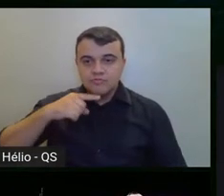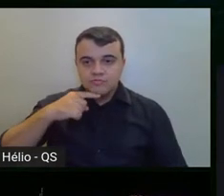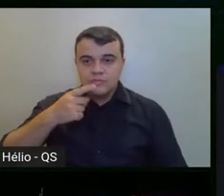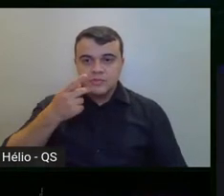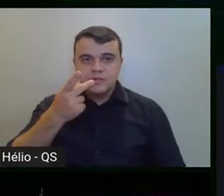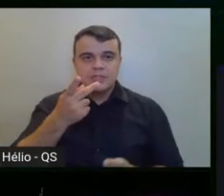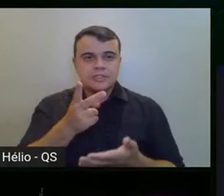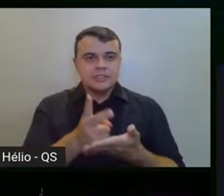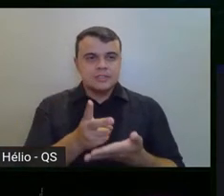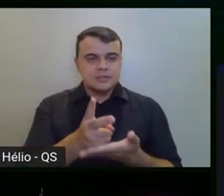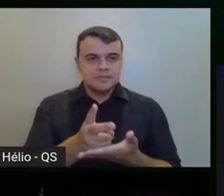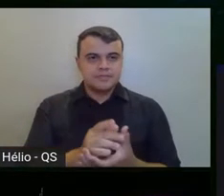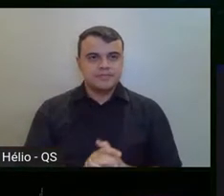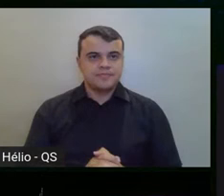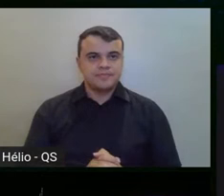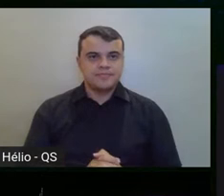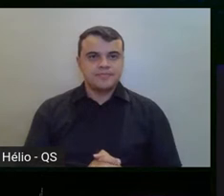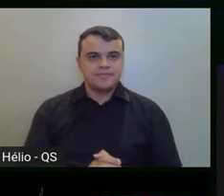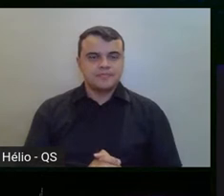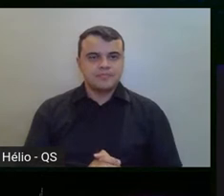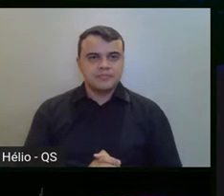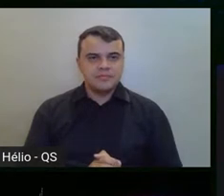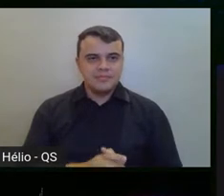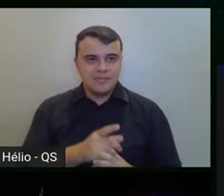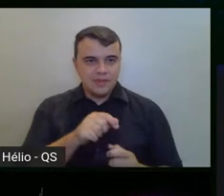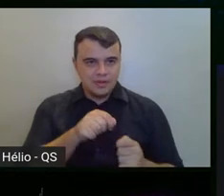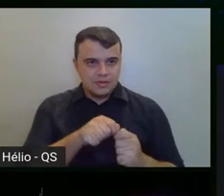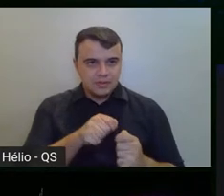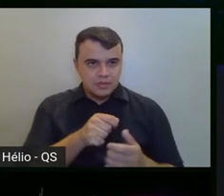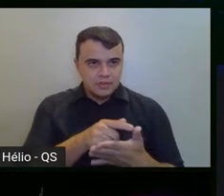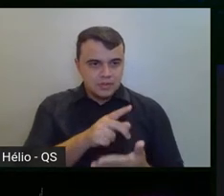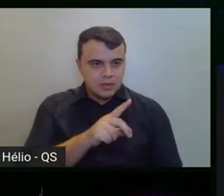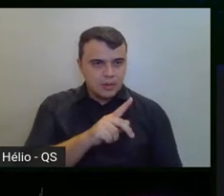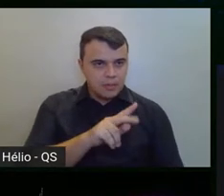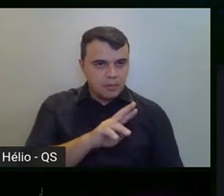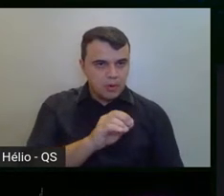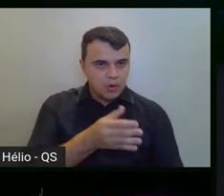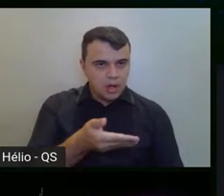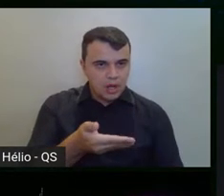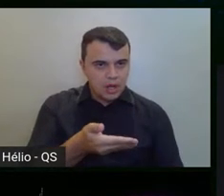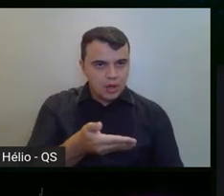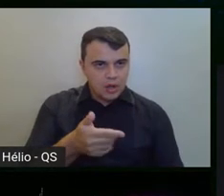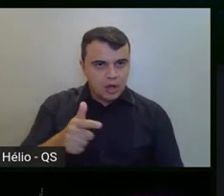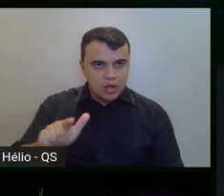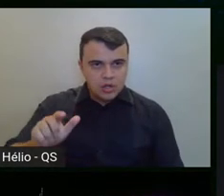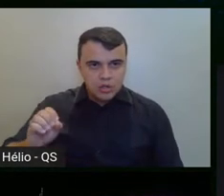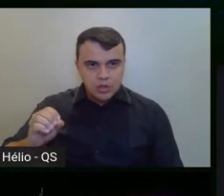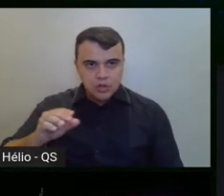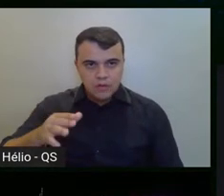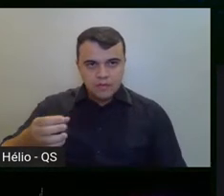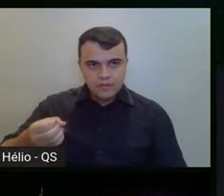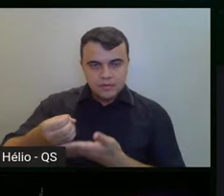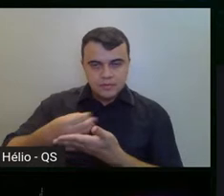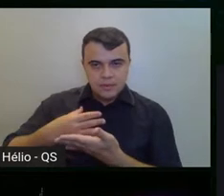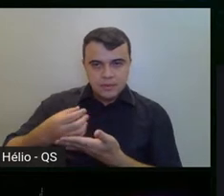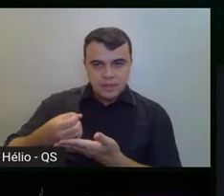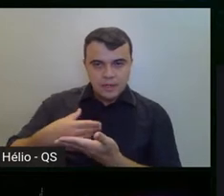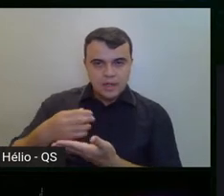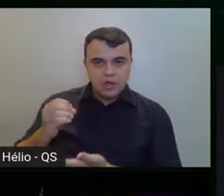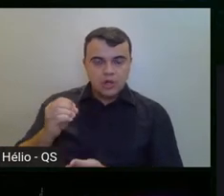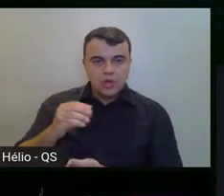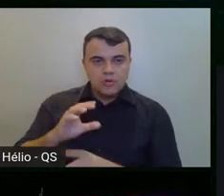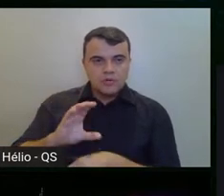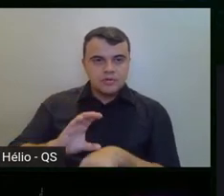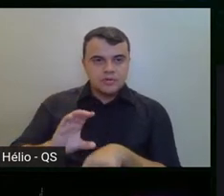faz Tem muita gente que pergunta é se eu adquirir o pro agora quando sair atualização eu vou receber as atualizações as novas